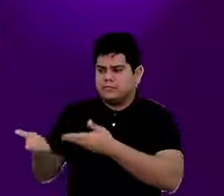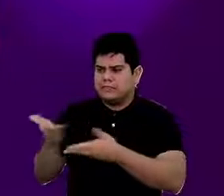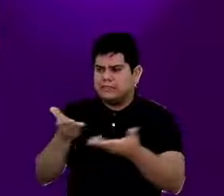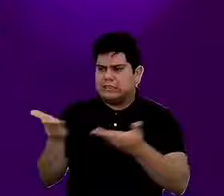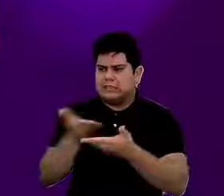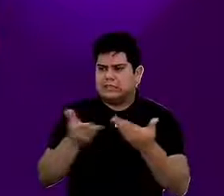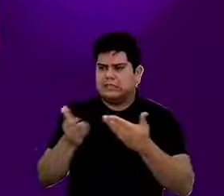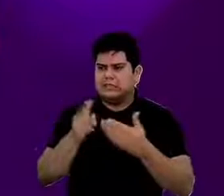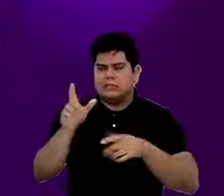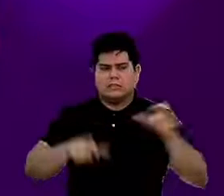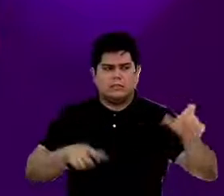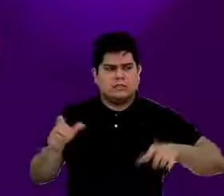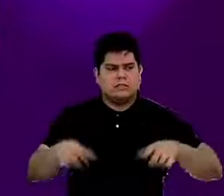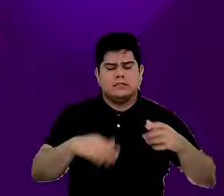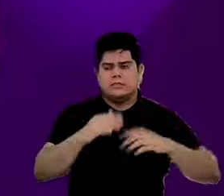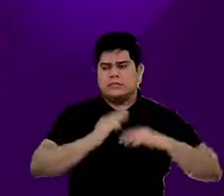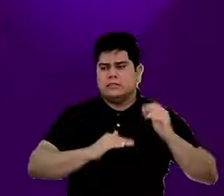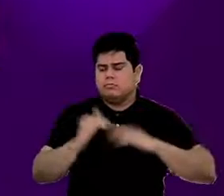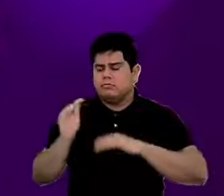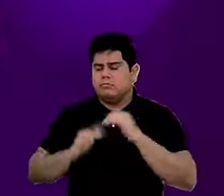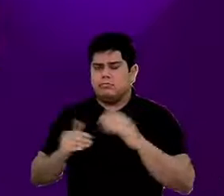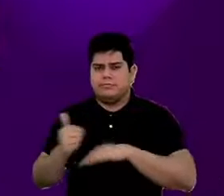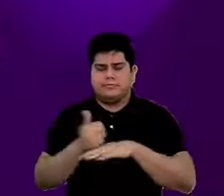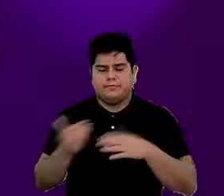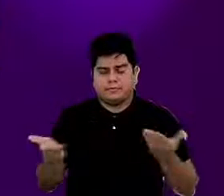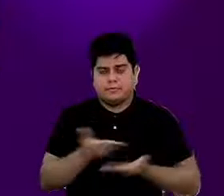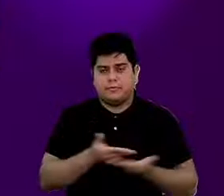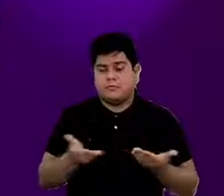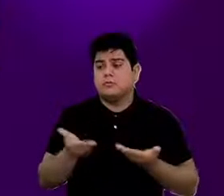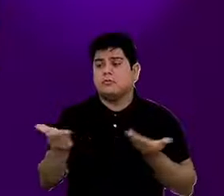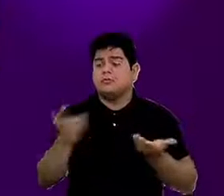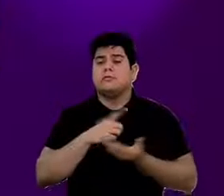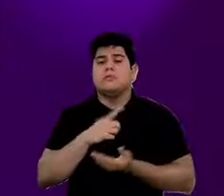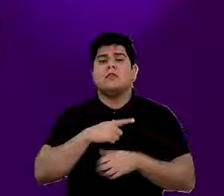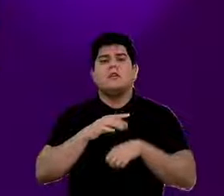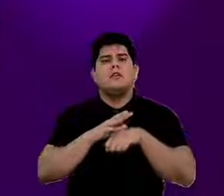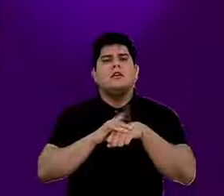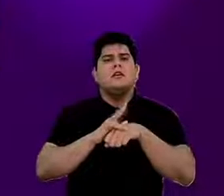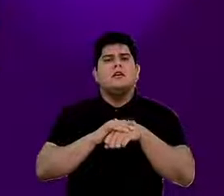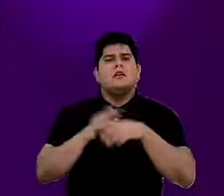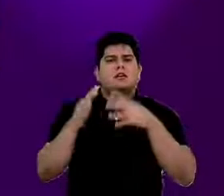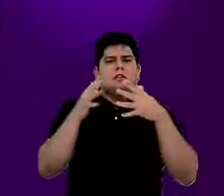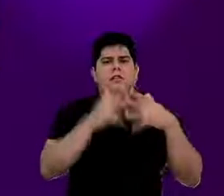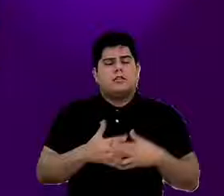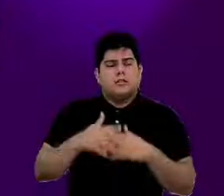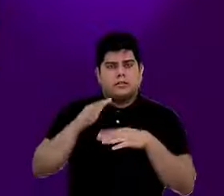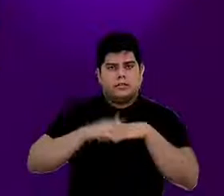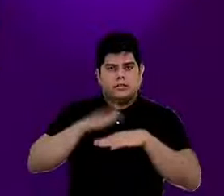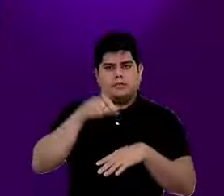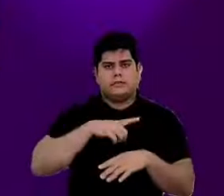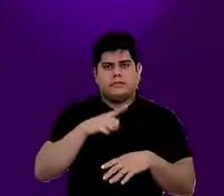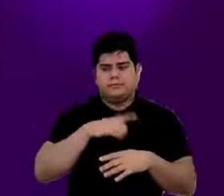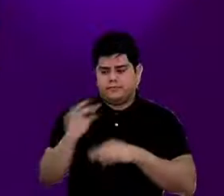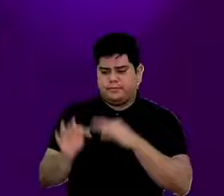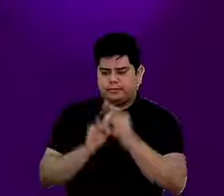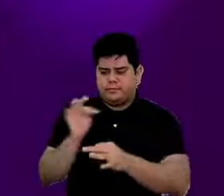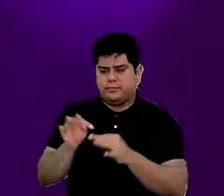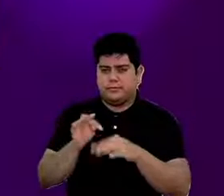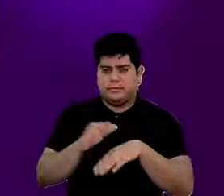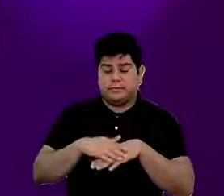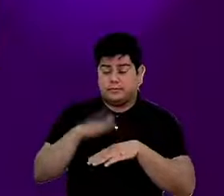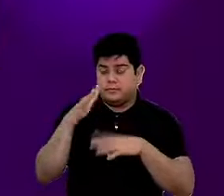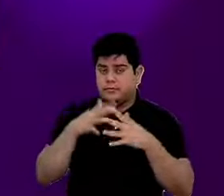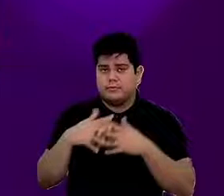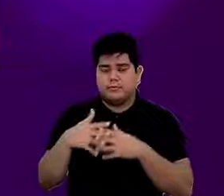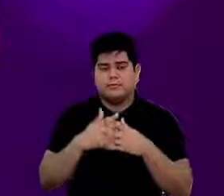entre especialidades. E, com isso, a gente está lidando com doentes mais complexos, mas também com tratamentos mais complexos, que